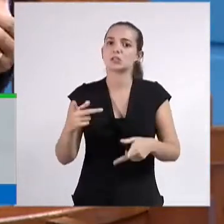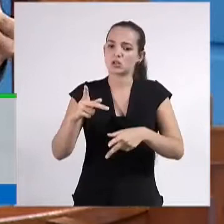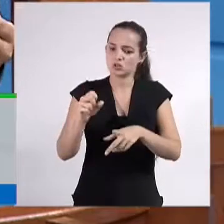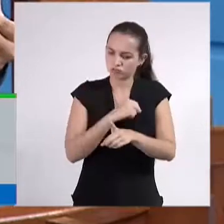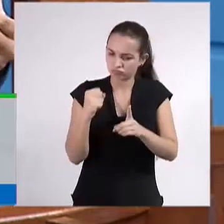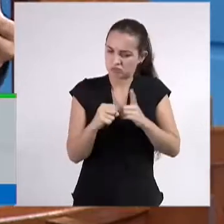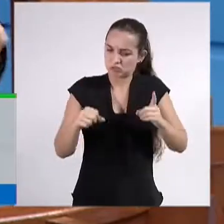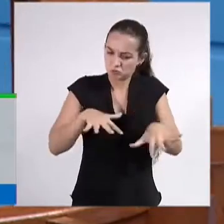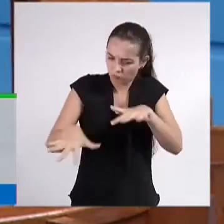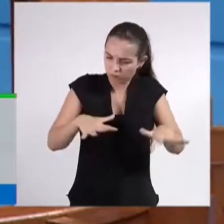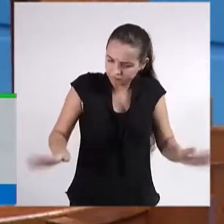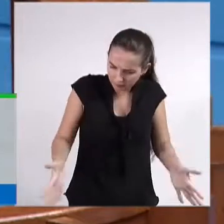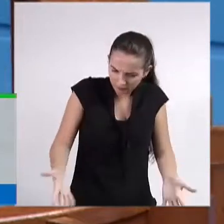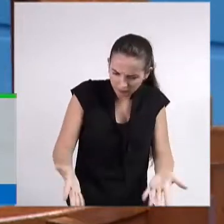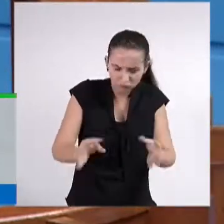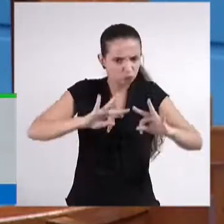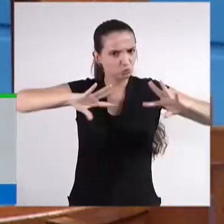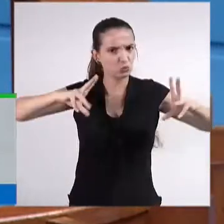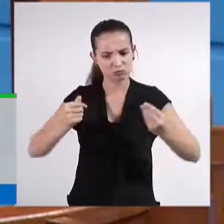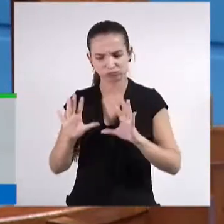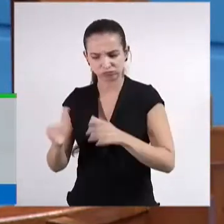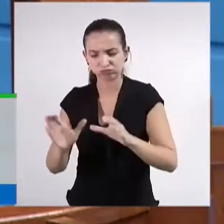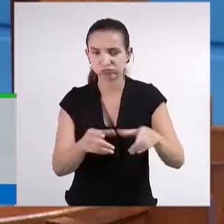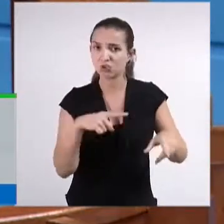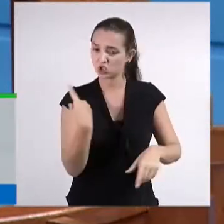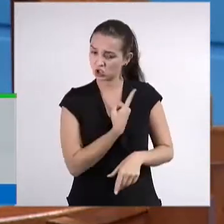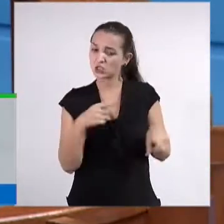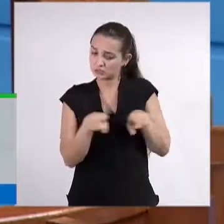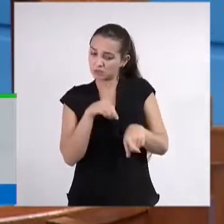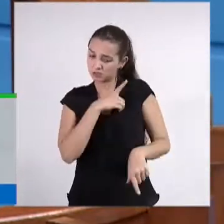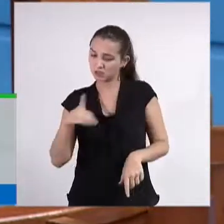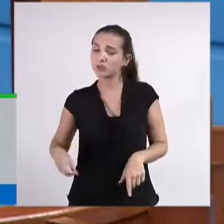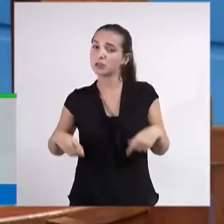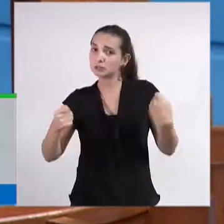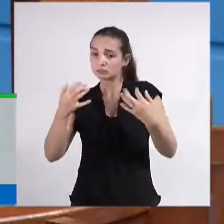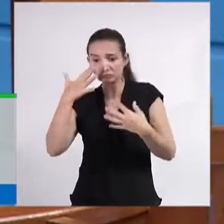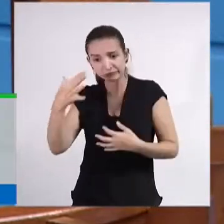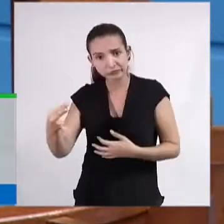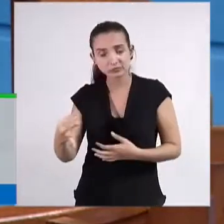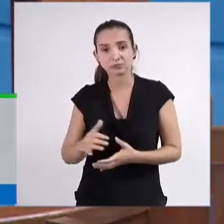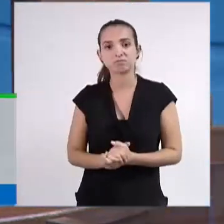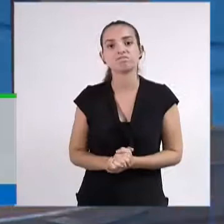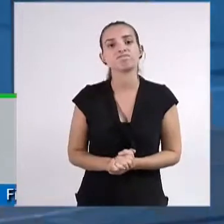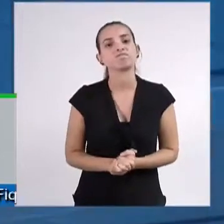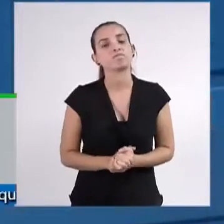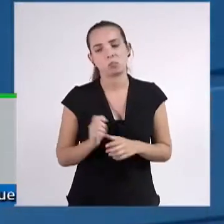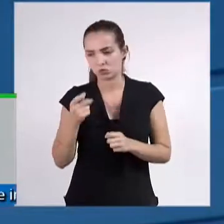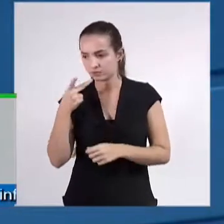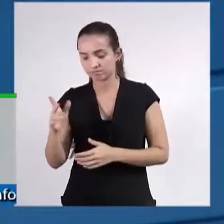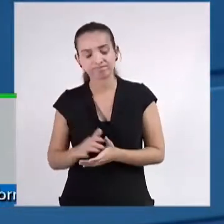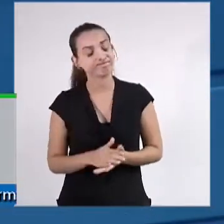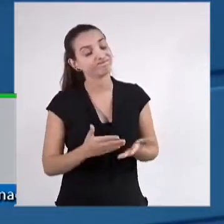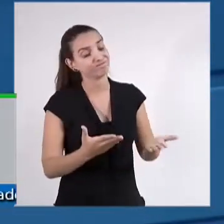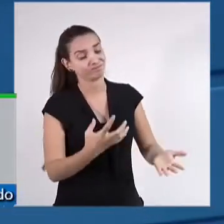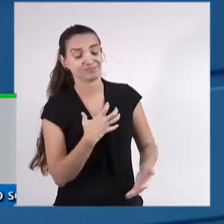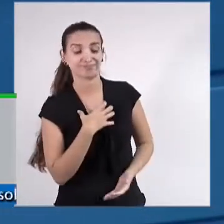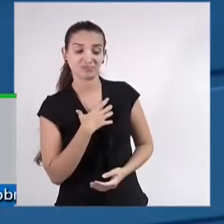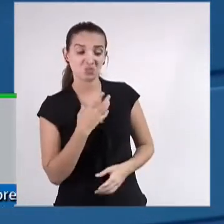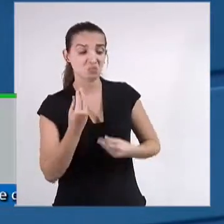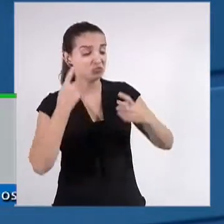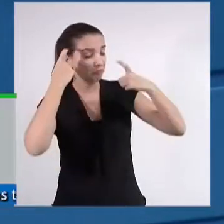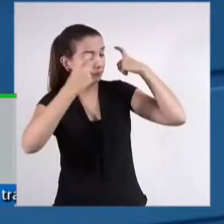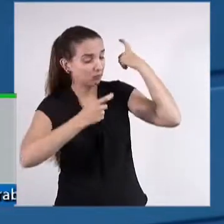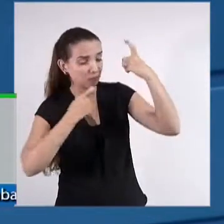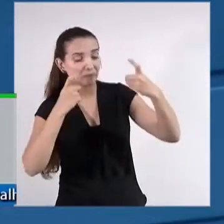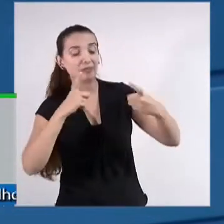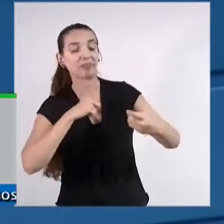as instituições, inclusive a gente aqui. Pois não, deputado. Muito me preocupa a questão da complexidade